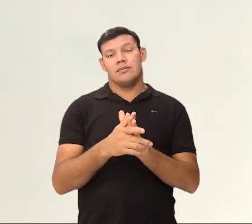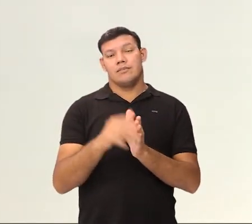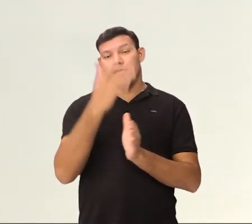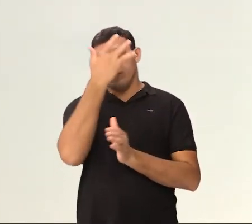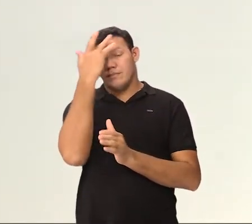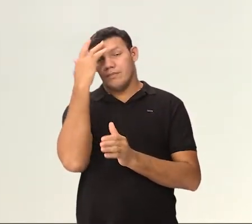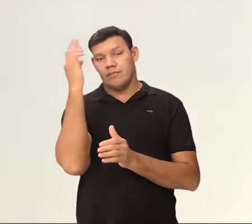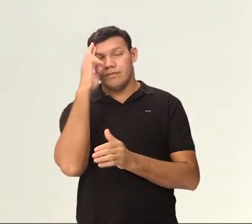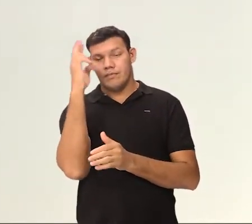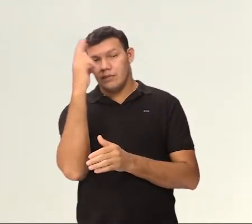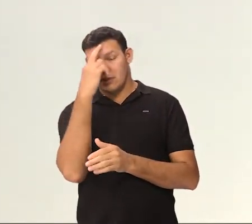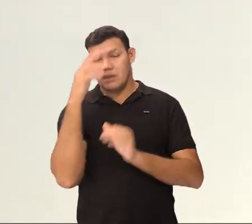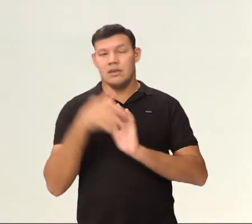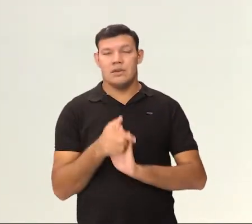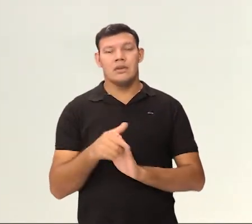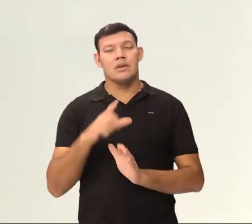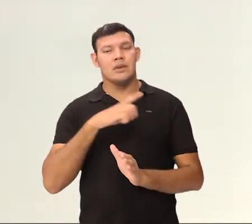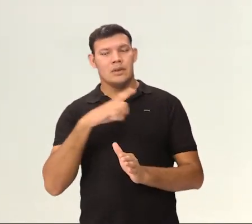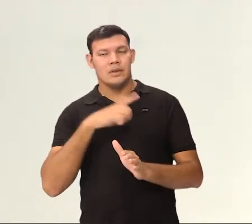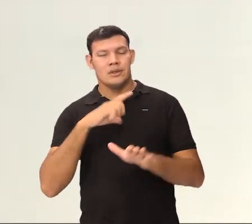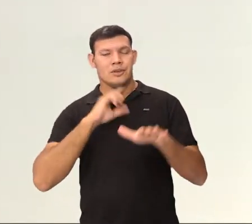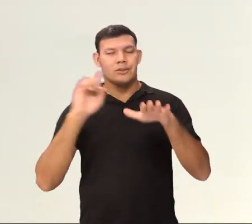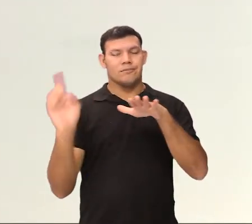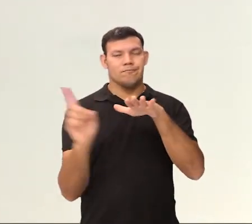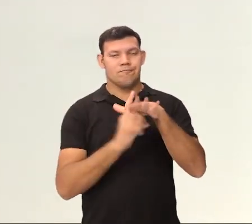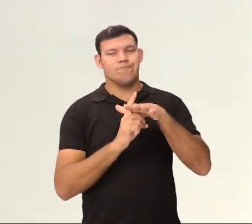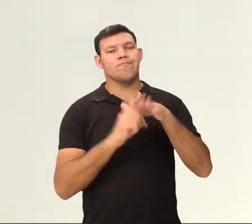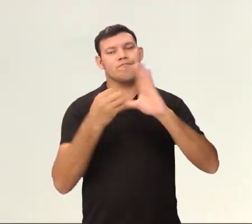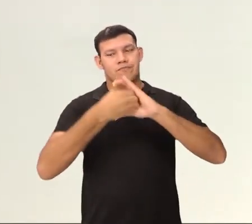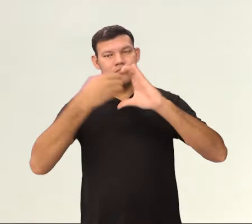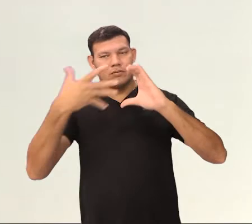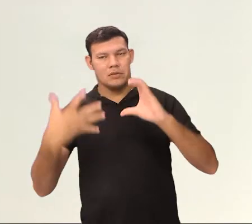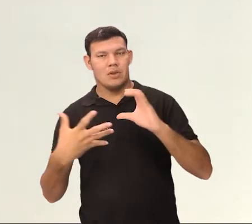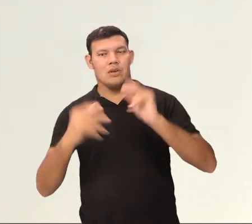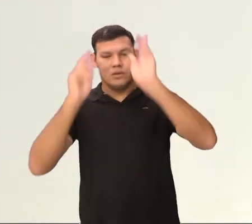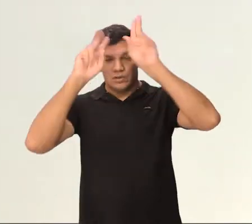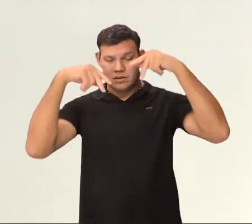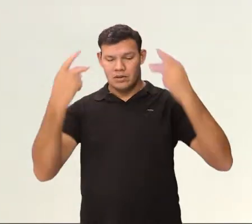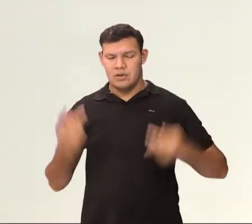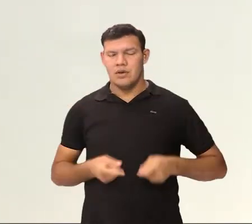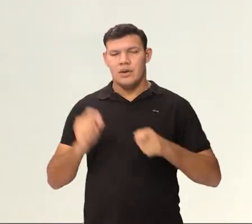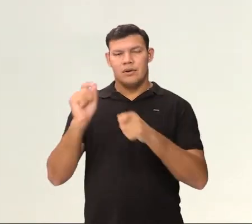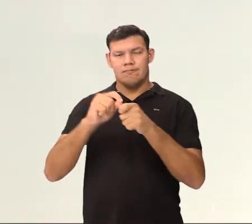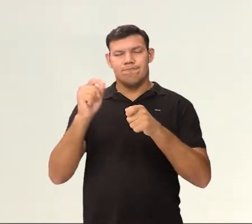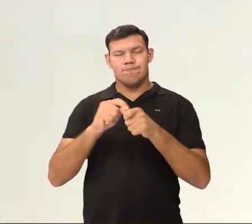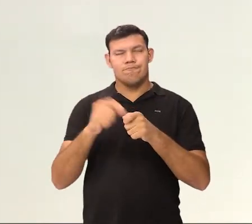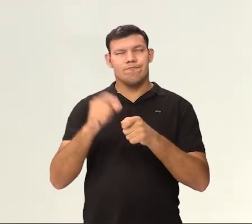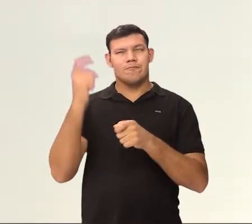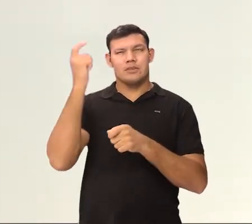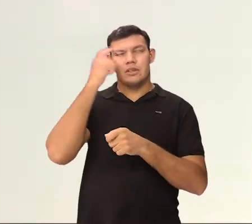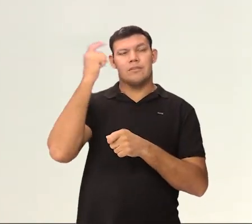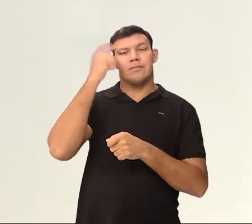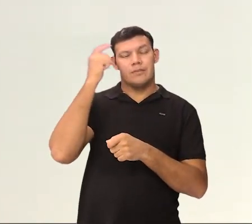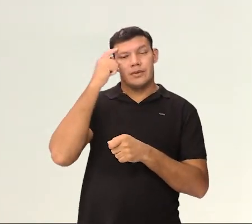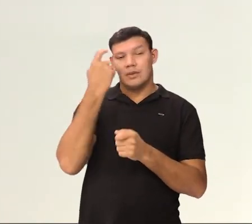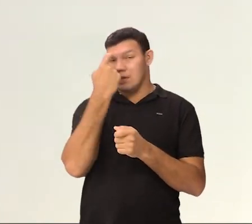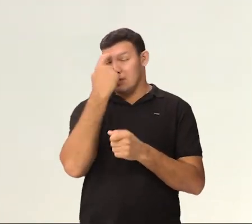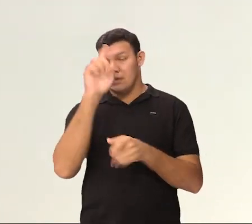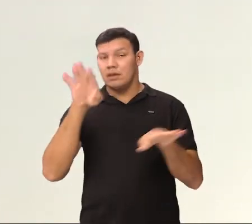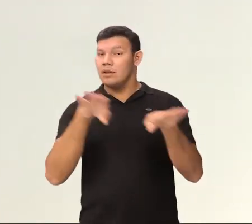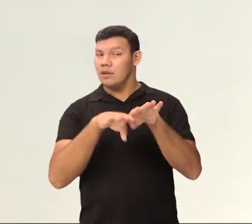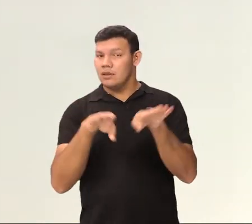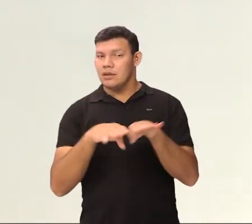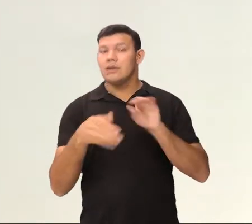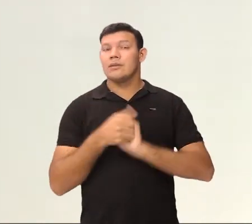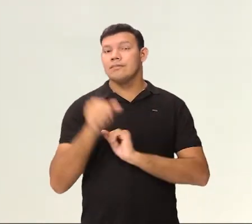ela vai incluir todo esse traço e todos os vestígios daquilo que o homem fez ou pensou em fazer também.